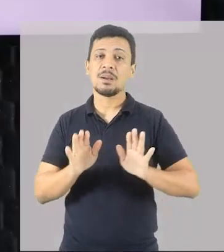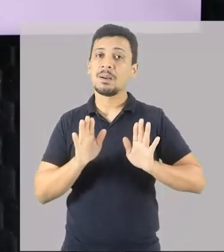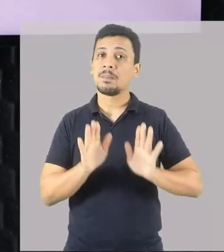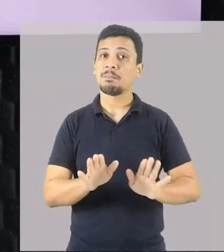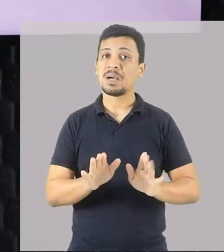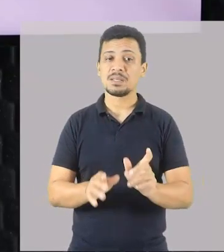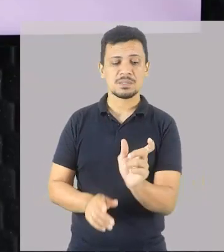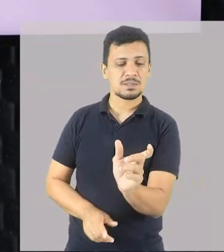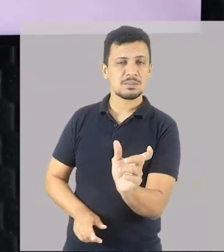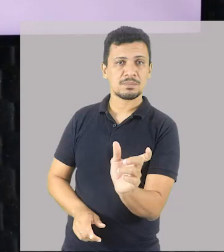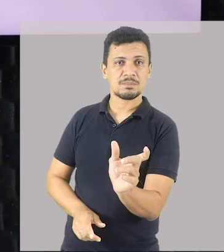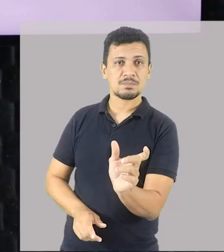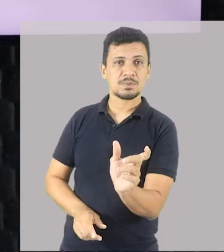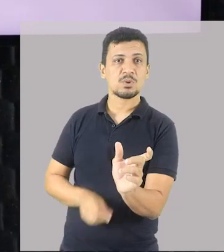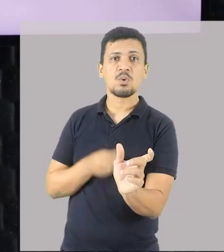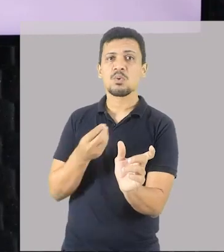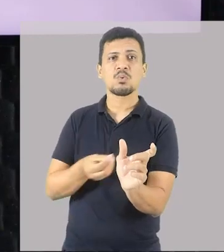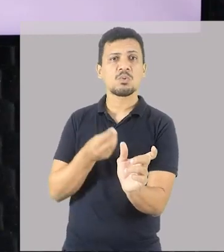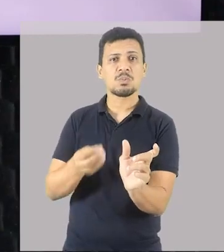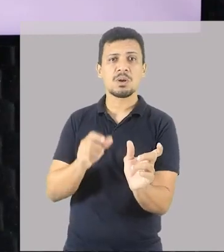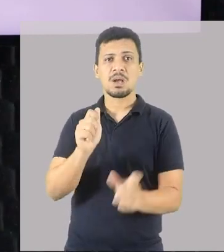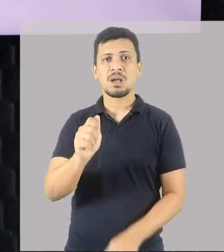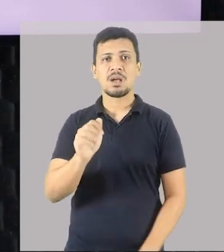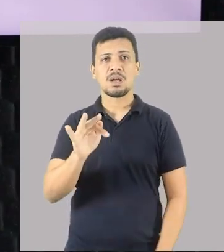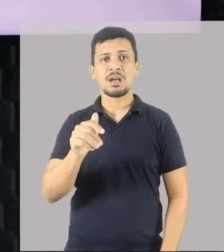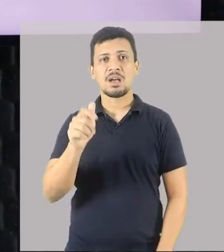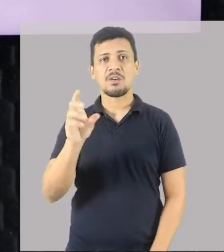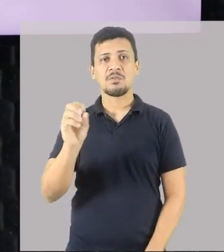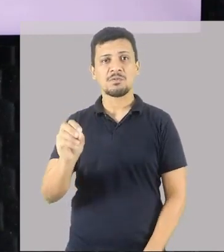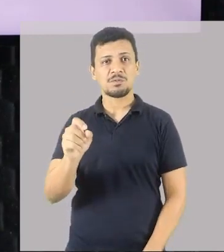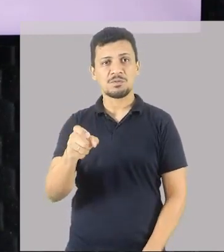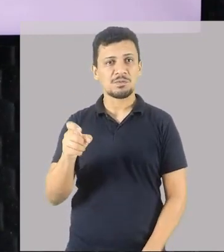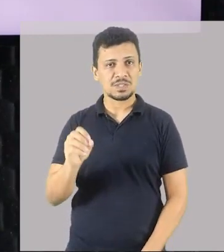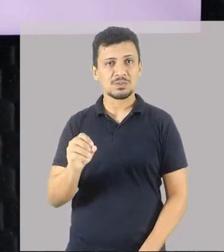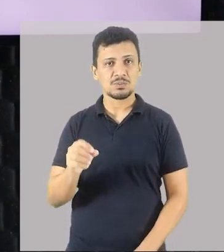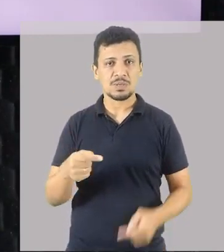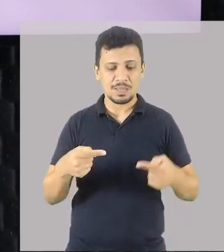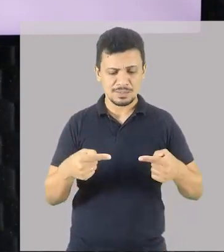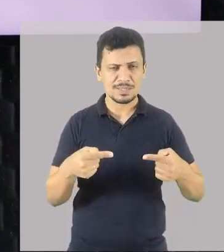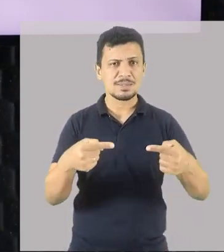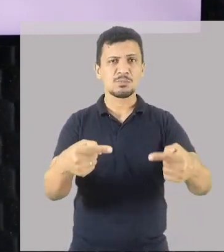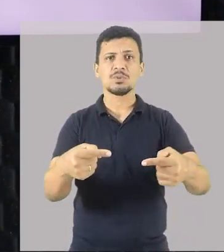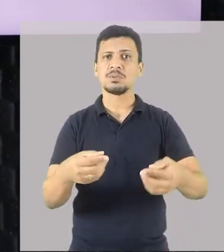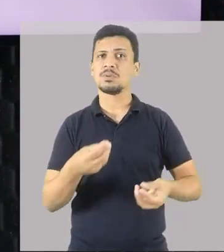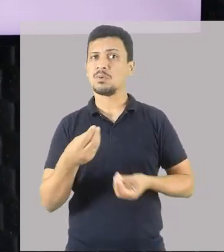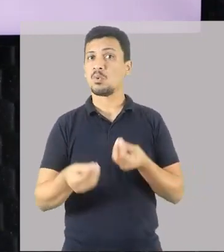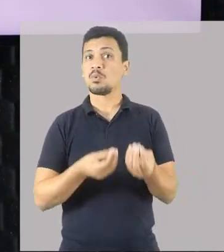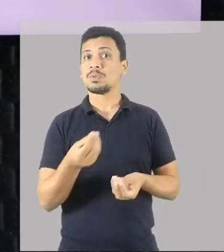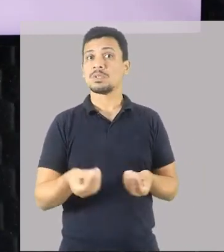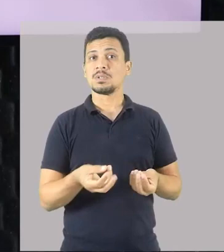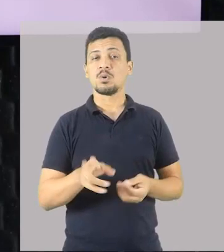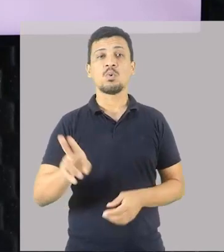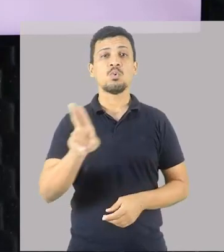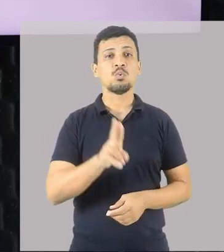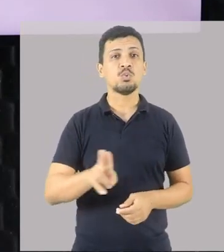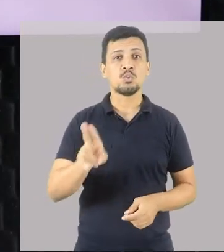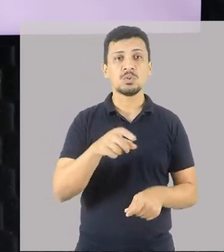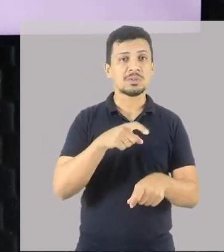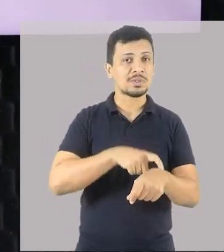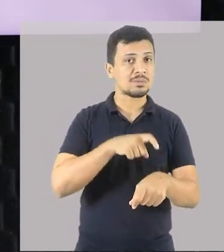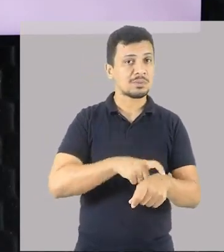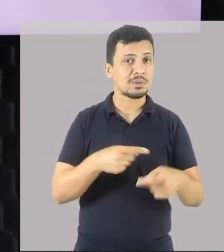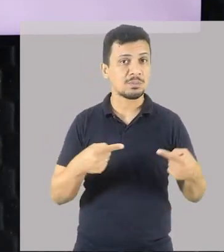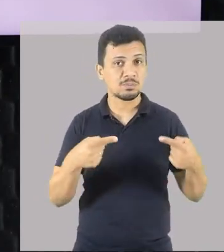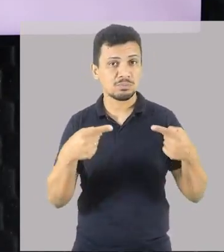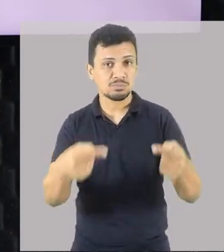prefixos, esses afixos, aliás, eles são simultâneos. Como assim, Josefina, simultâneos? Eu preciso usá-los ao mesmo